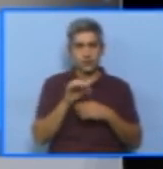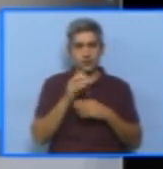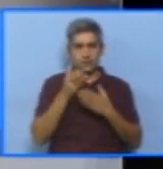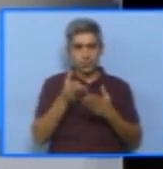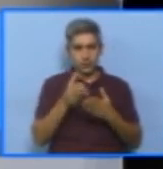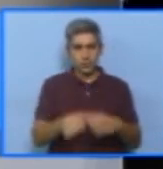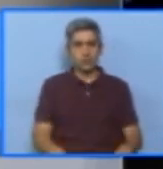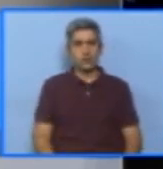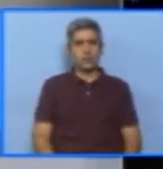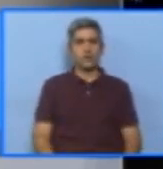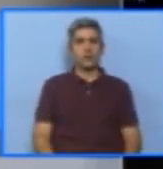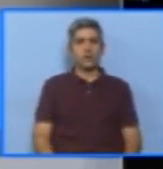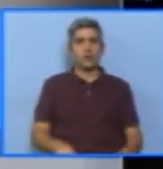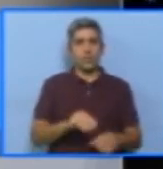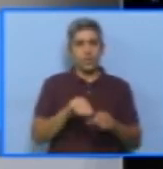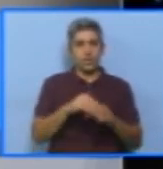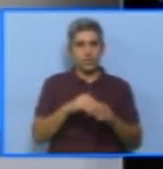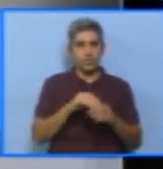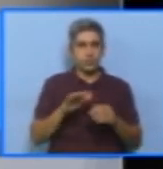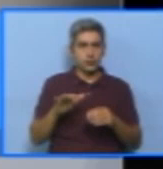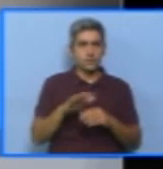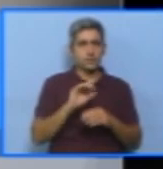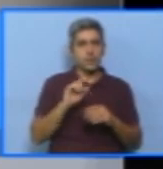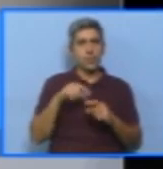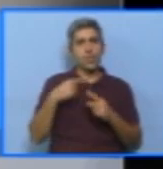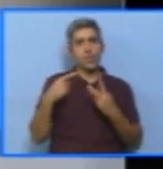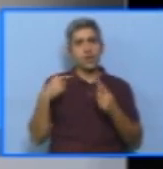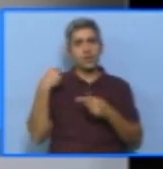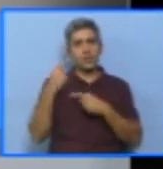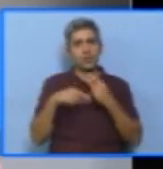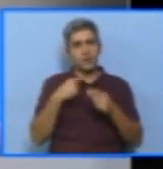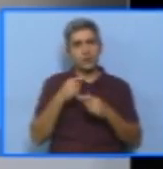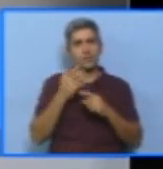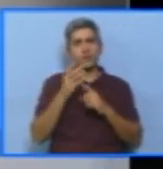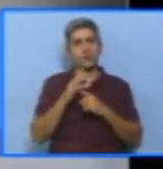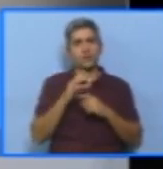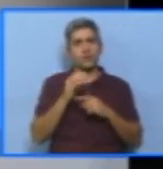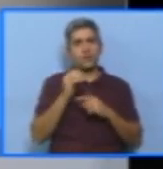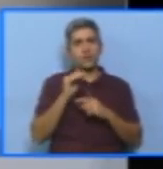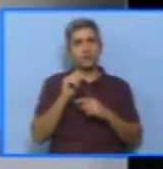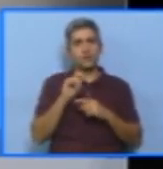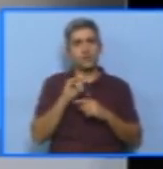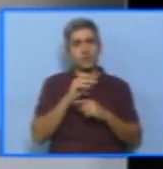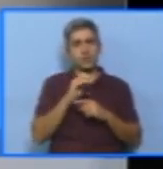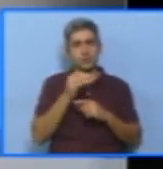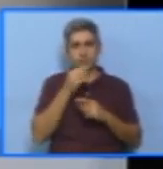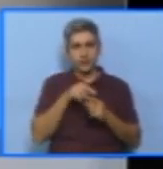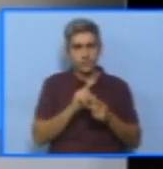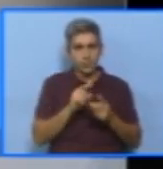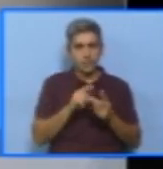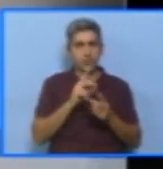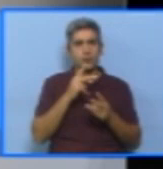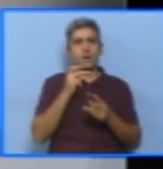pequena ajuda, uma contextualização, mas há toda uma outra tradição profética, por exemplo, de Oséias, que não é aqui mencionada, ou